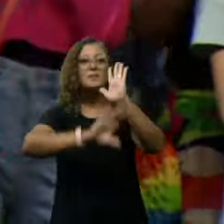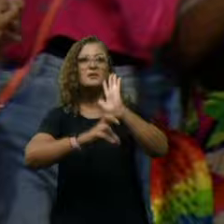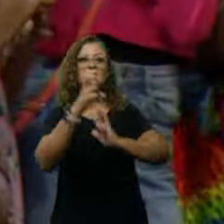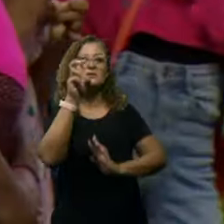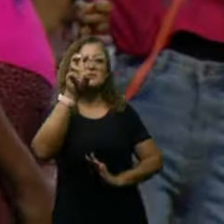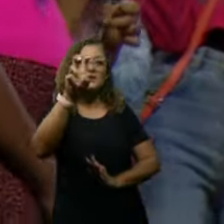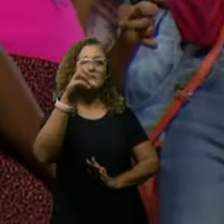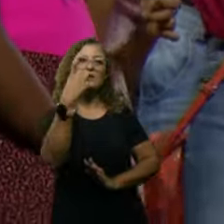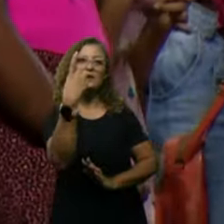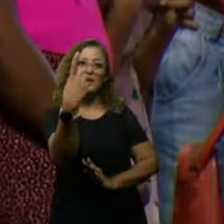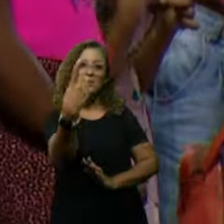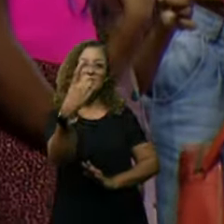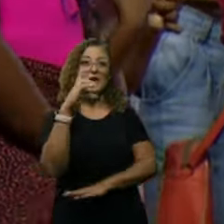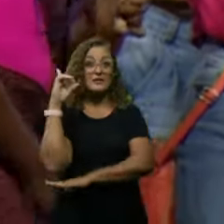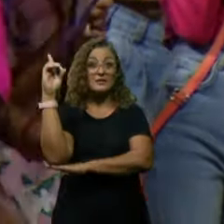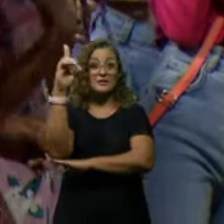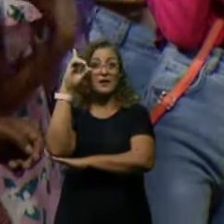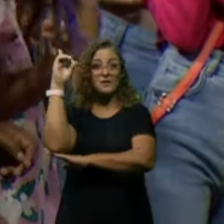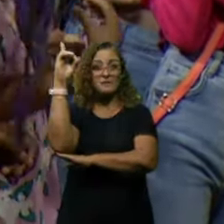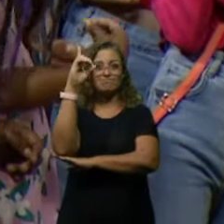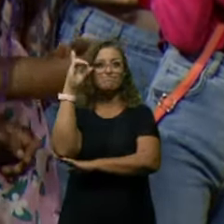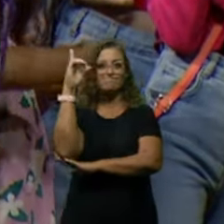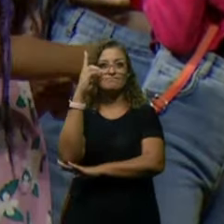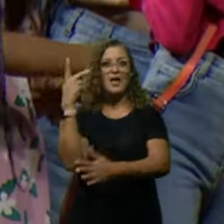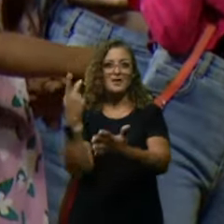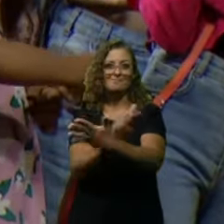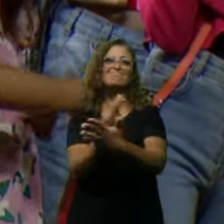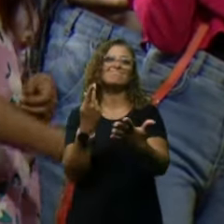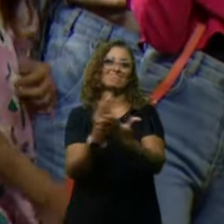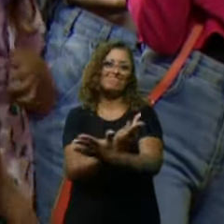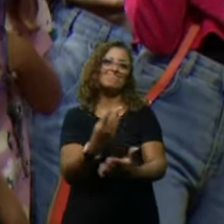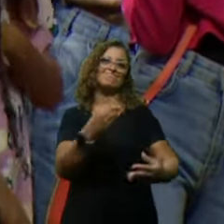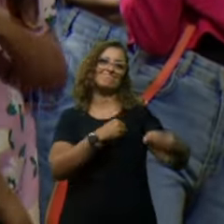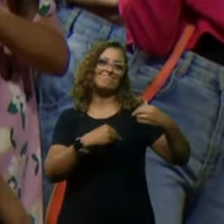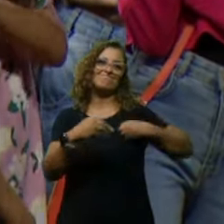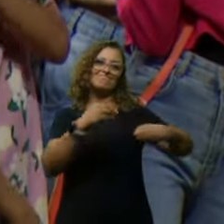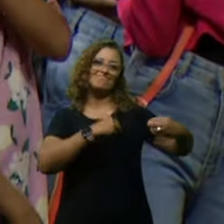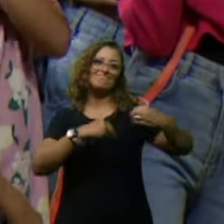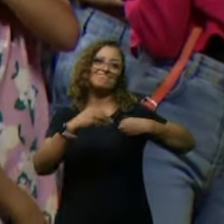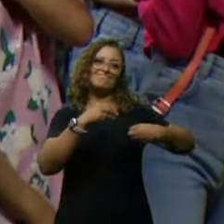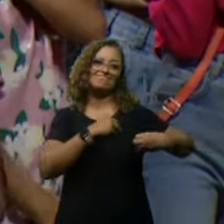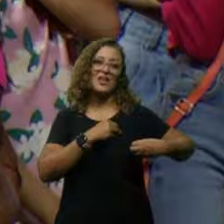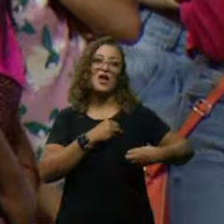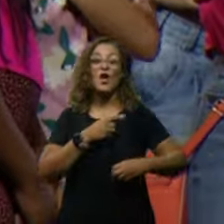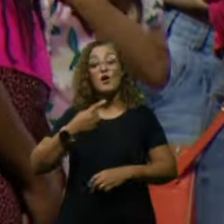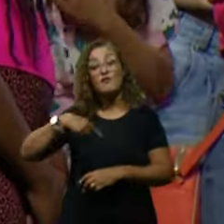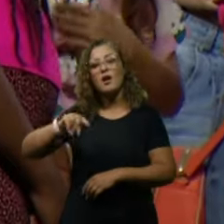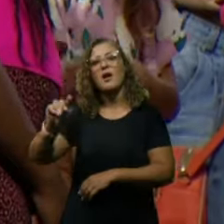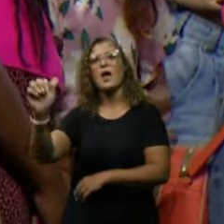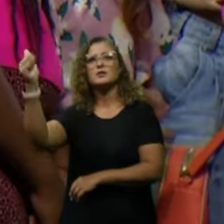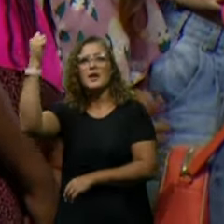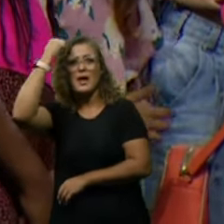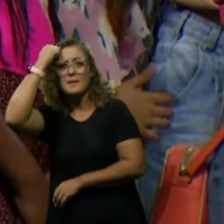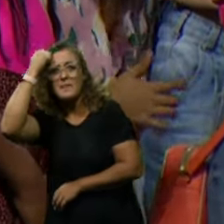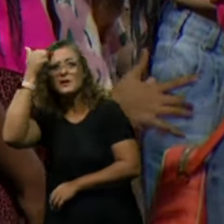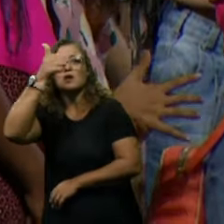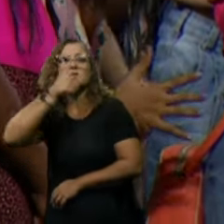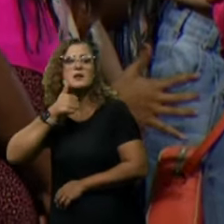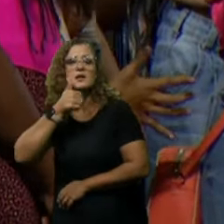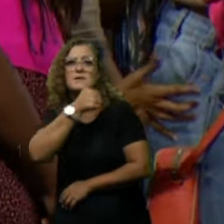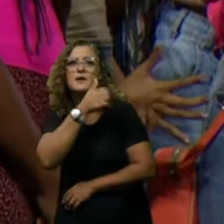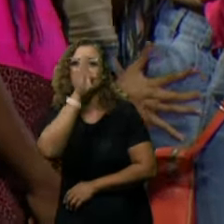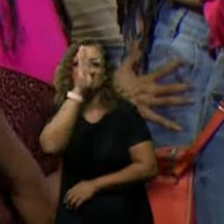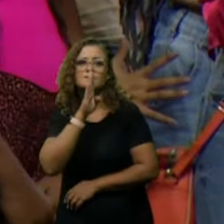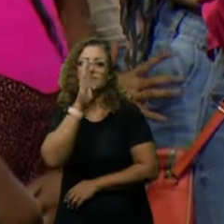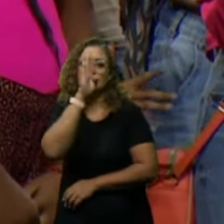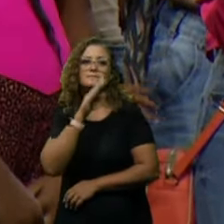Davi caiu pecou ofereceu holocausto pediu perdão ao sacerdote me